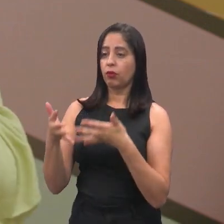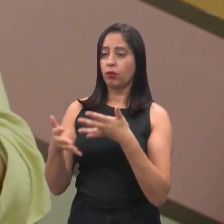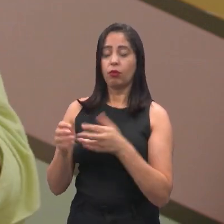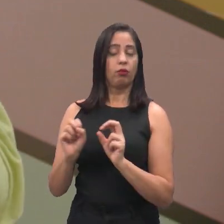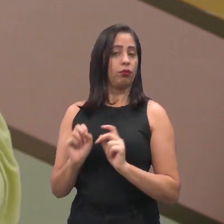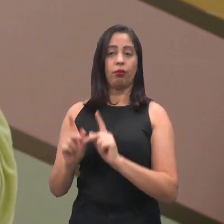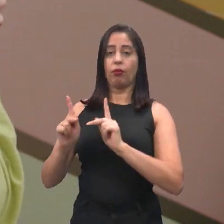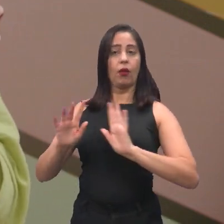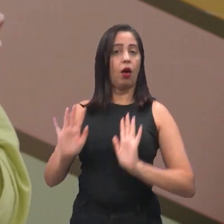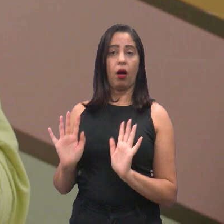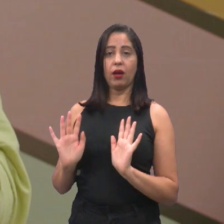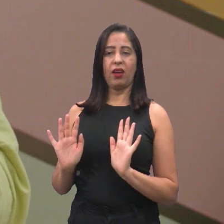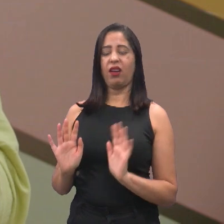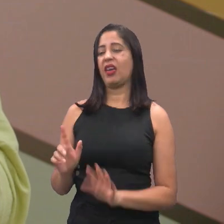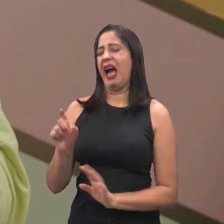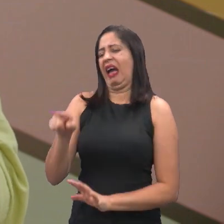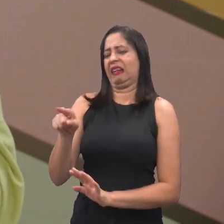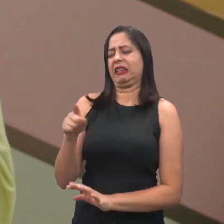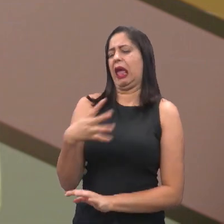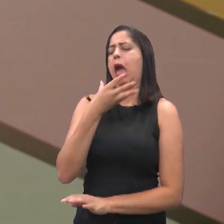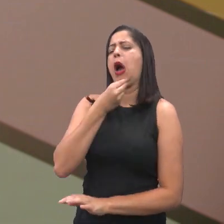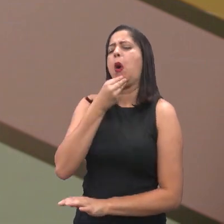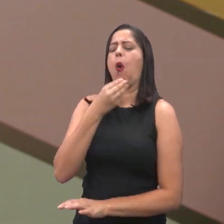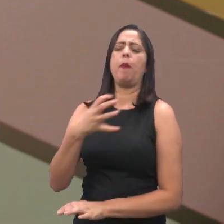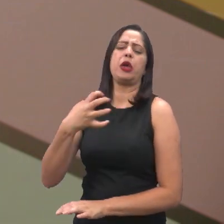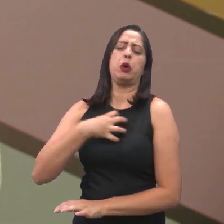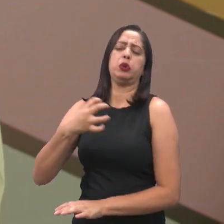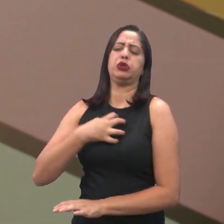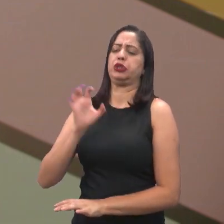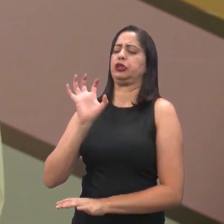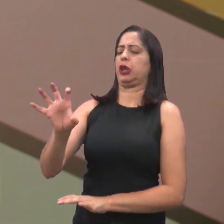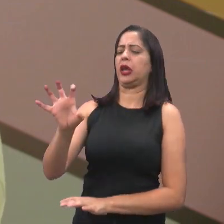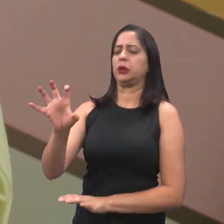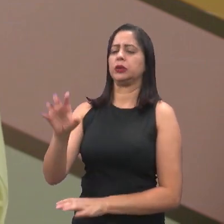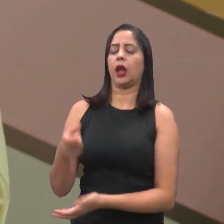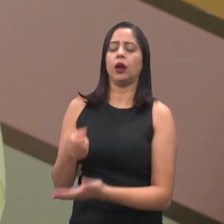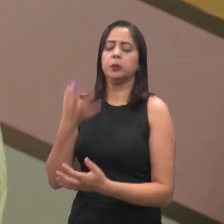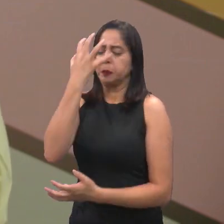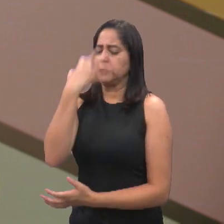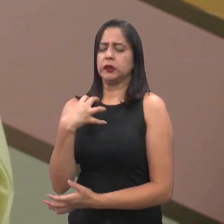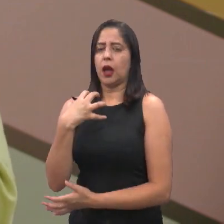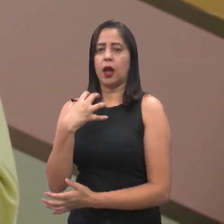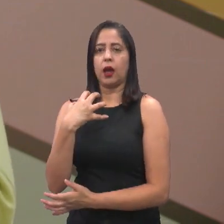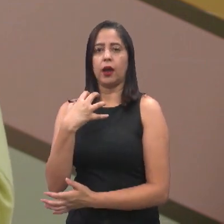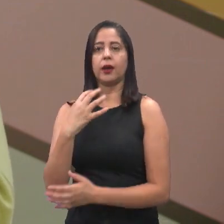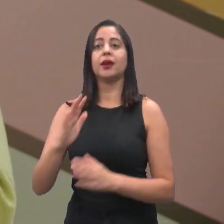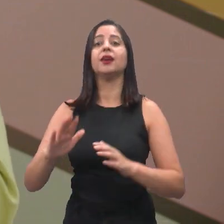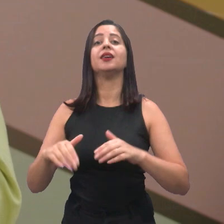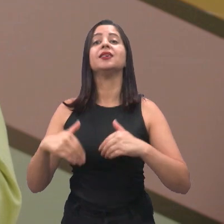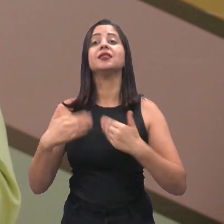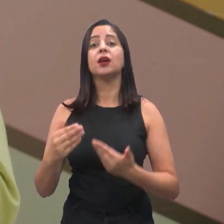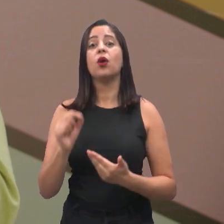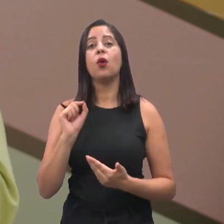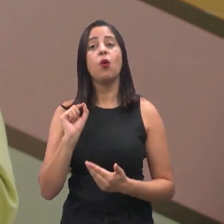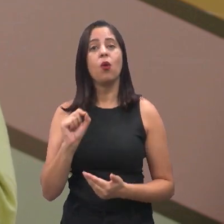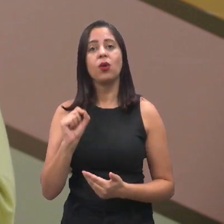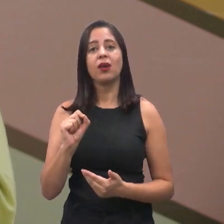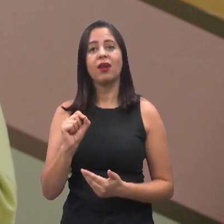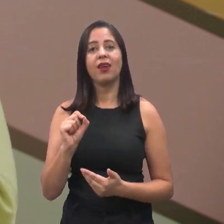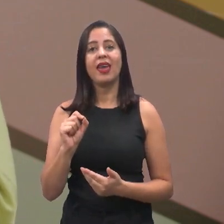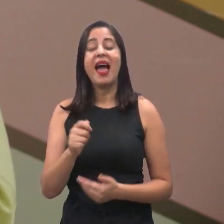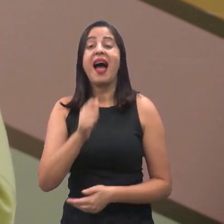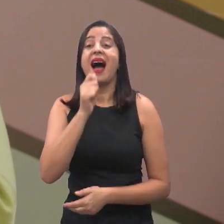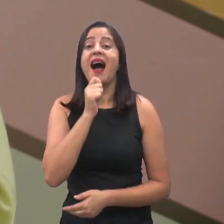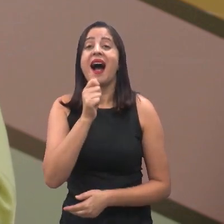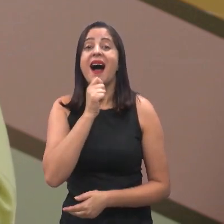diz que, ele é homem, né? Então, qual é o fator aqui prejudicial? É que a gente ainda